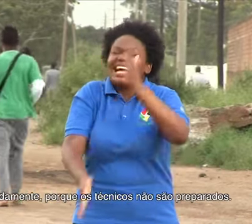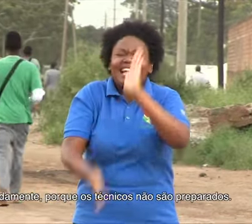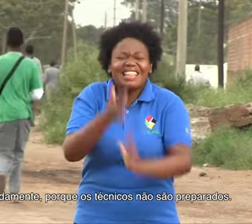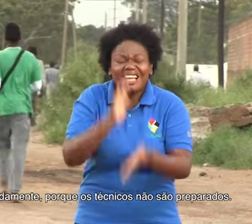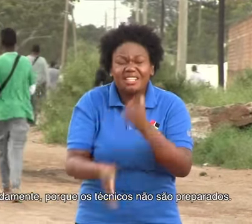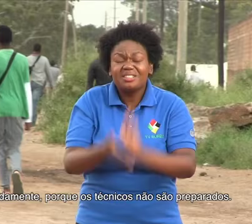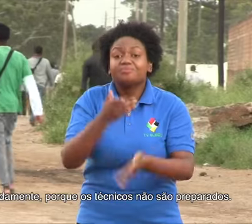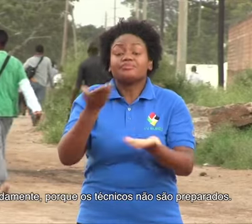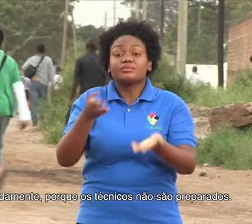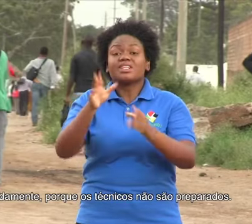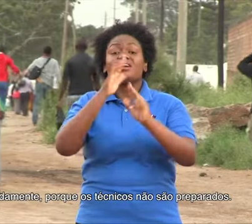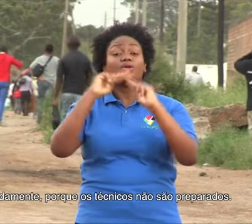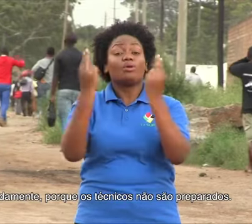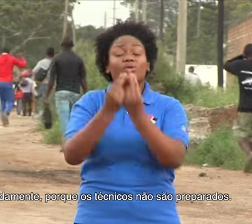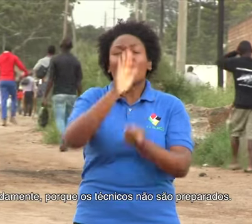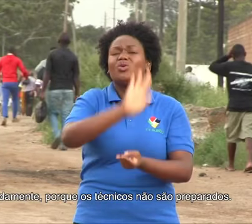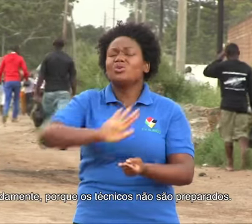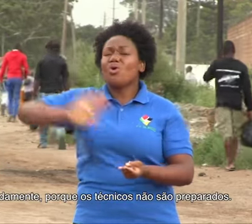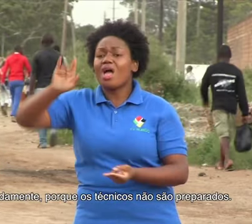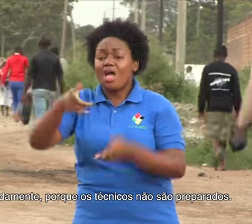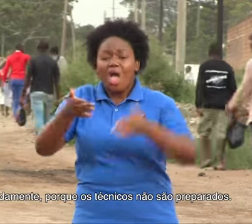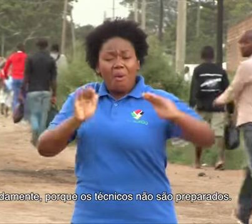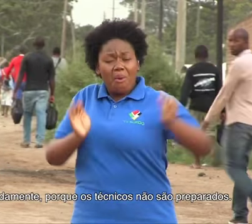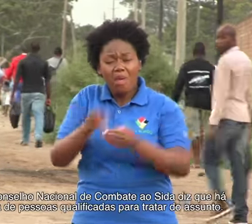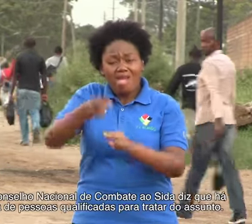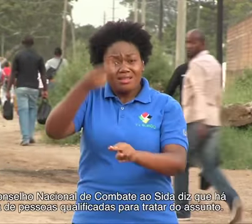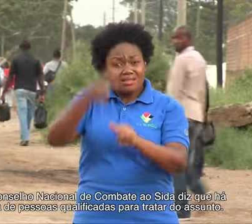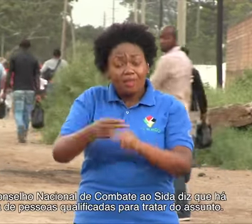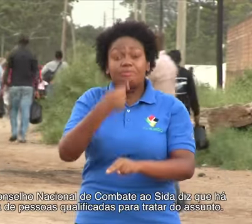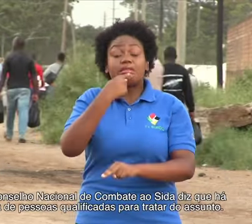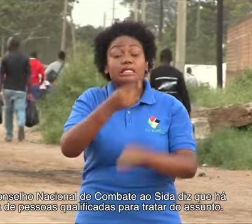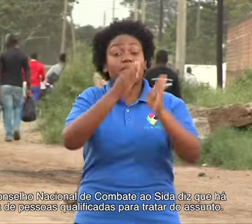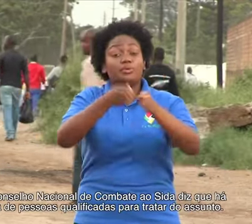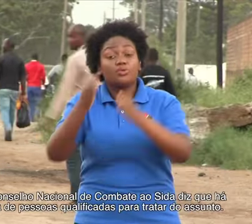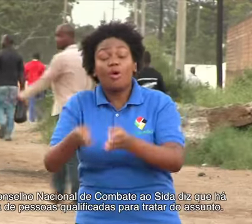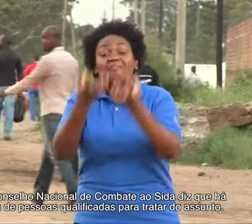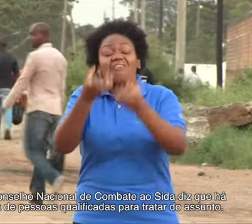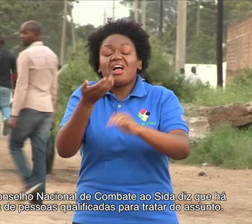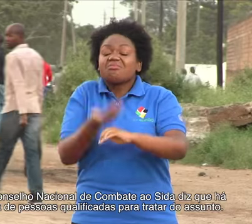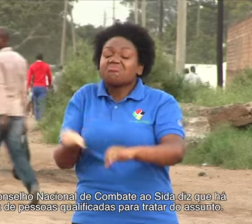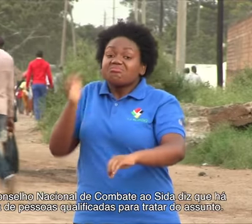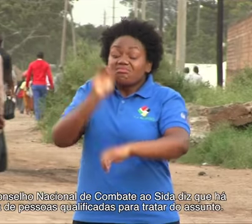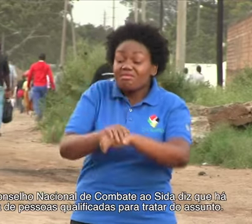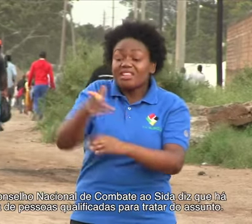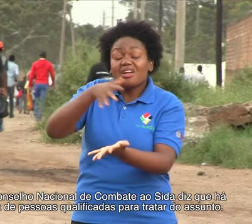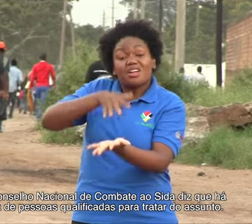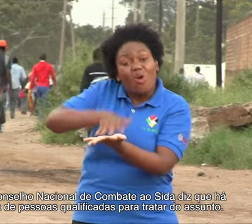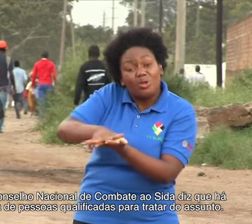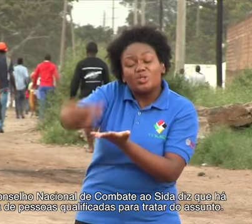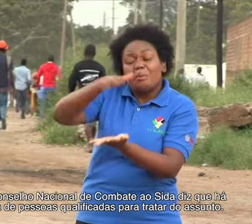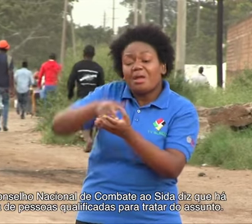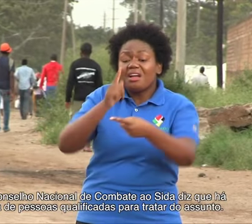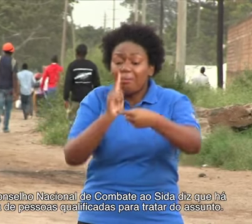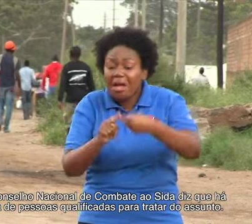teste, aligadamente porque os técnicos não estão preparados. O Conselho Nacional de Combate ao SIDA diz que há